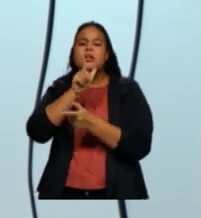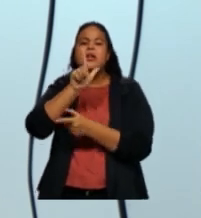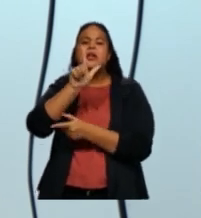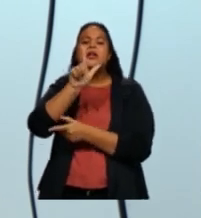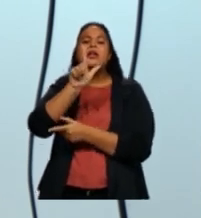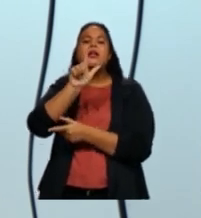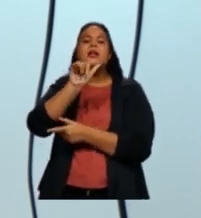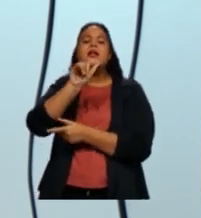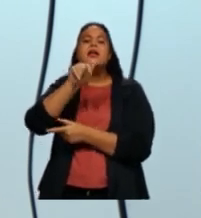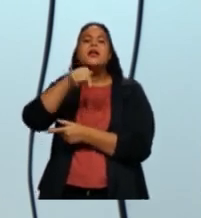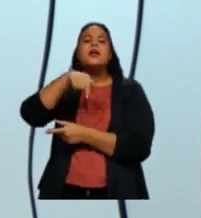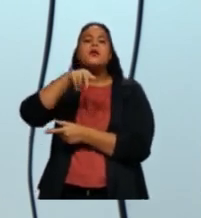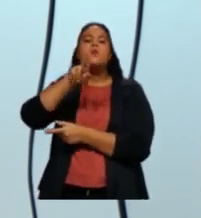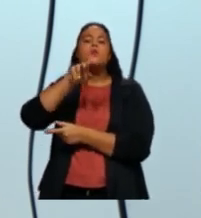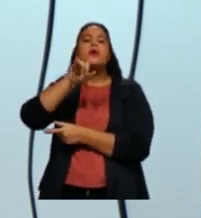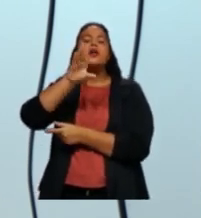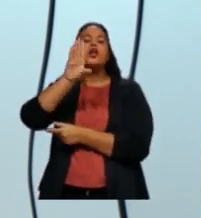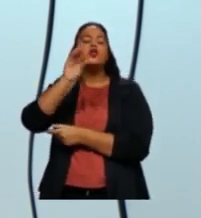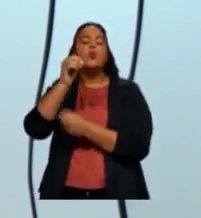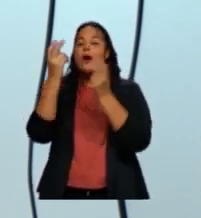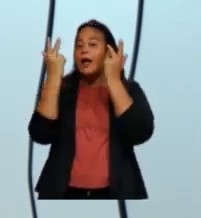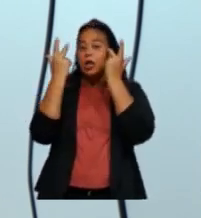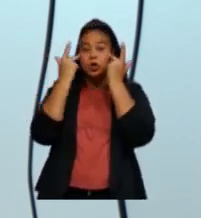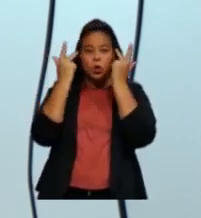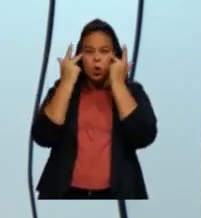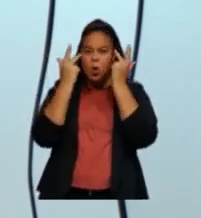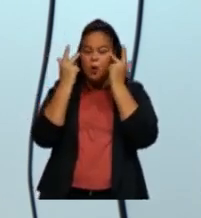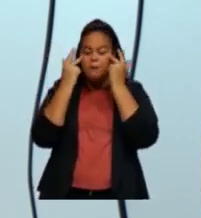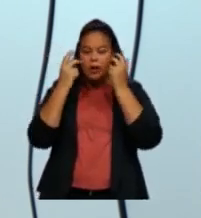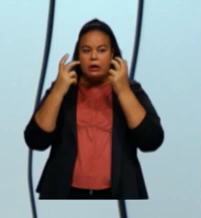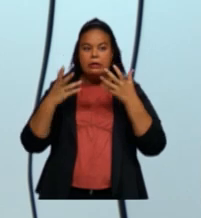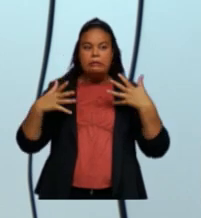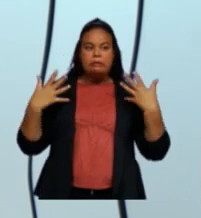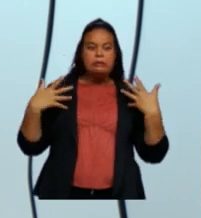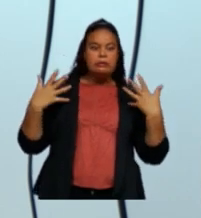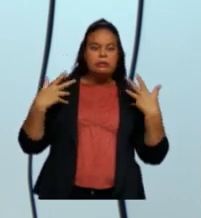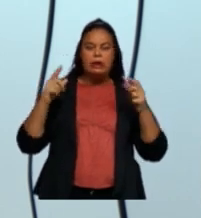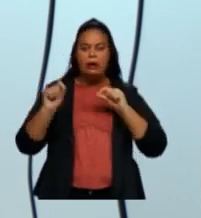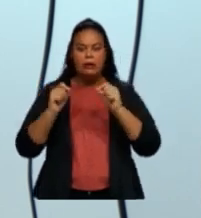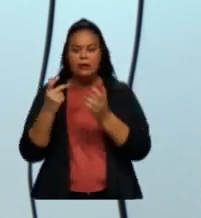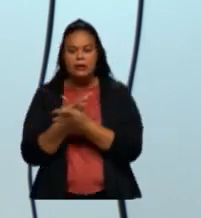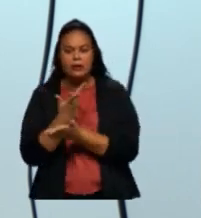noturna. É algo normal, não é motivo de apavorar.